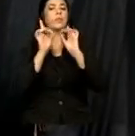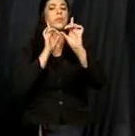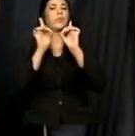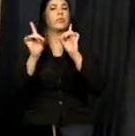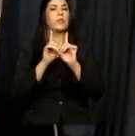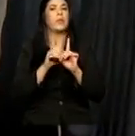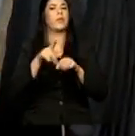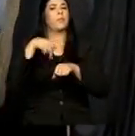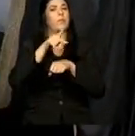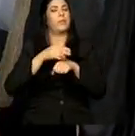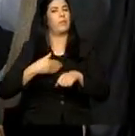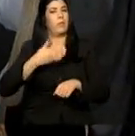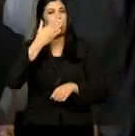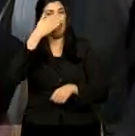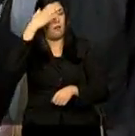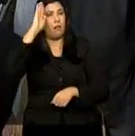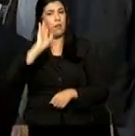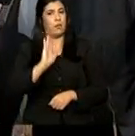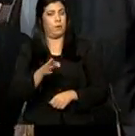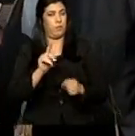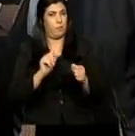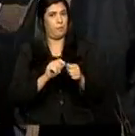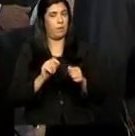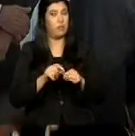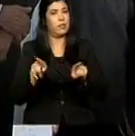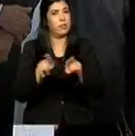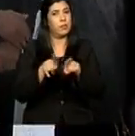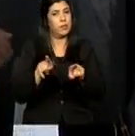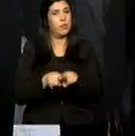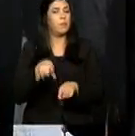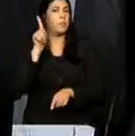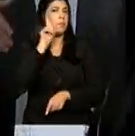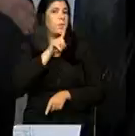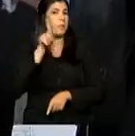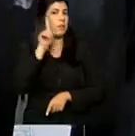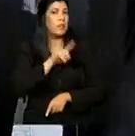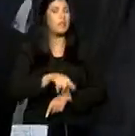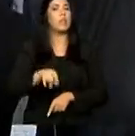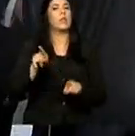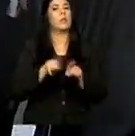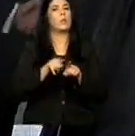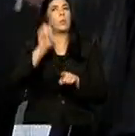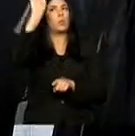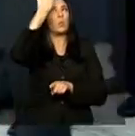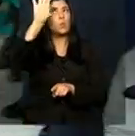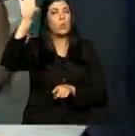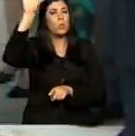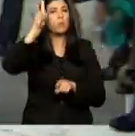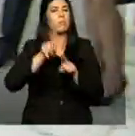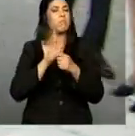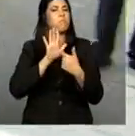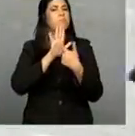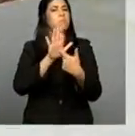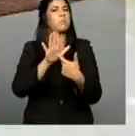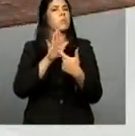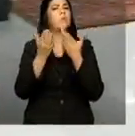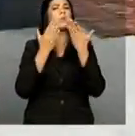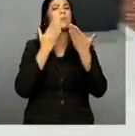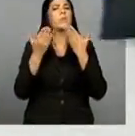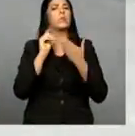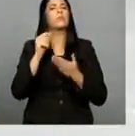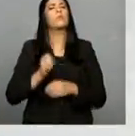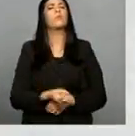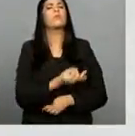países árabes, o diálogo efetuado com os Estados Unidos e a União Europeia, a fim de que mostrem, em alguma medida, esse